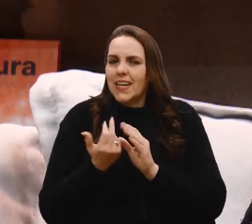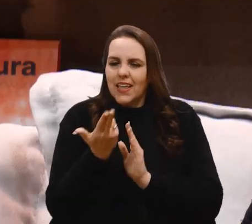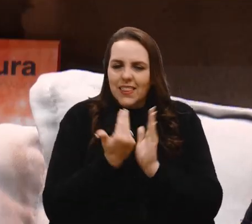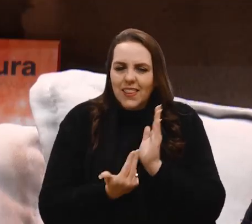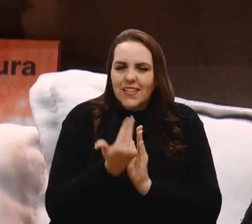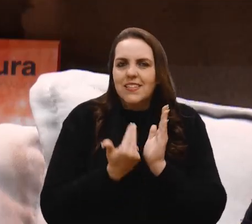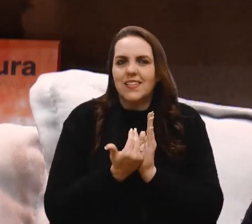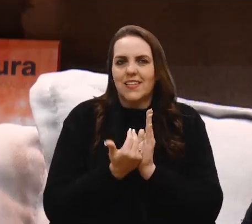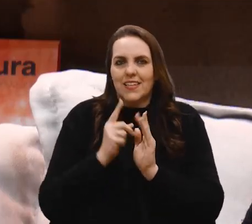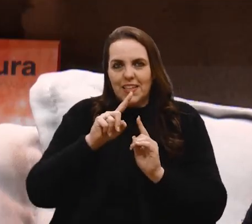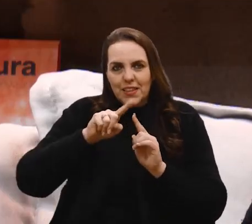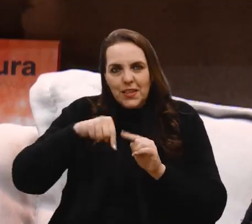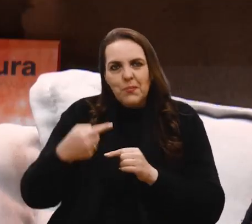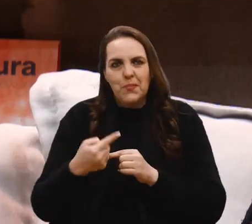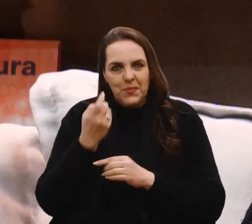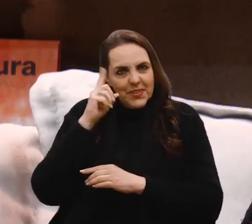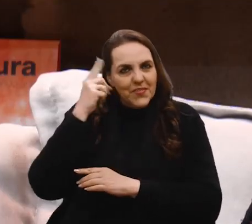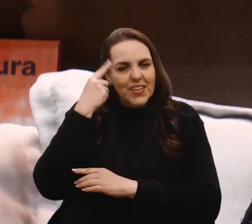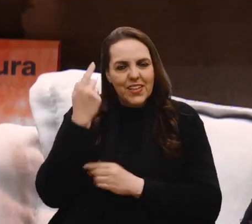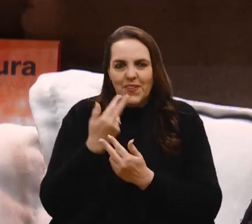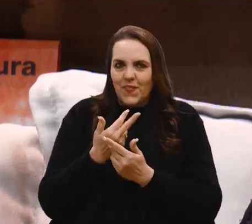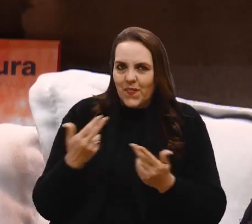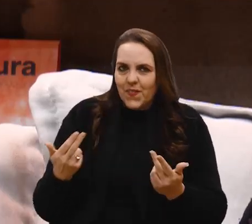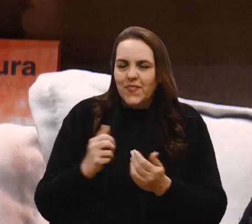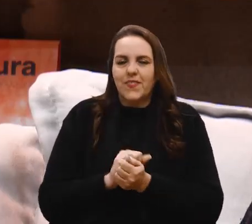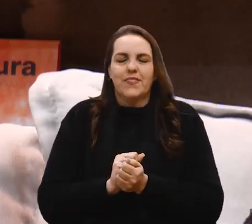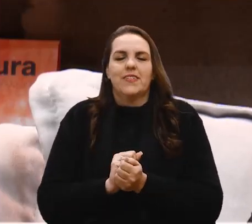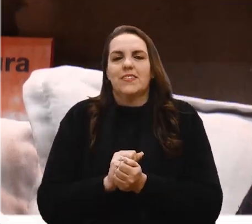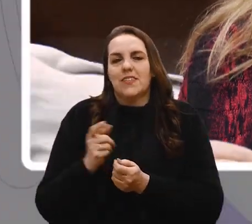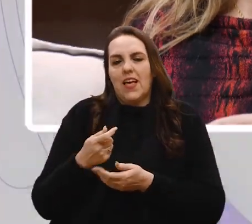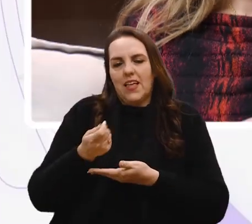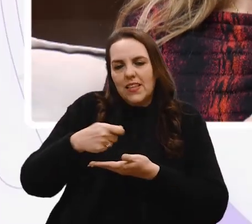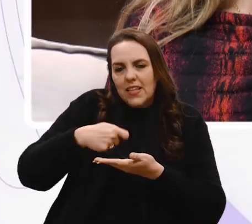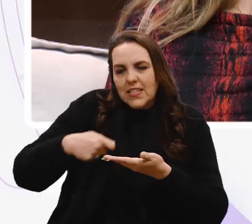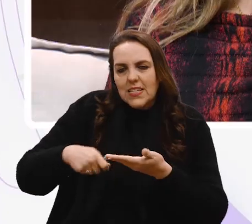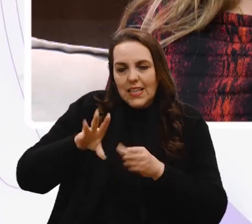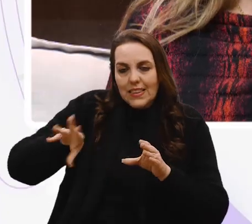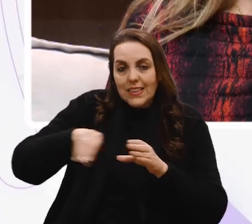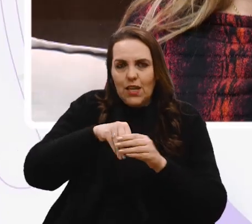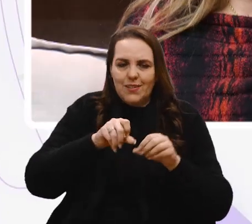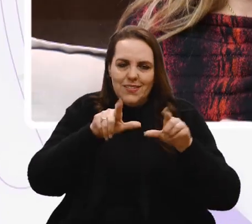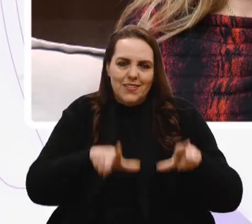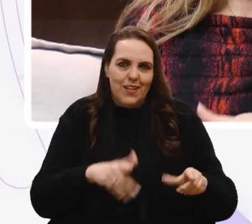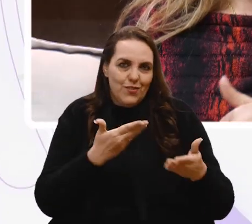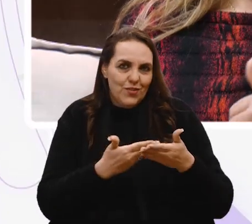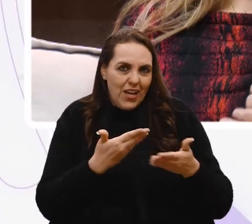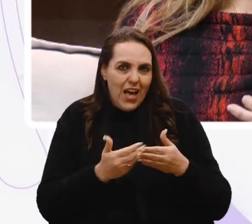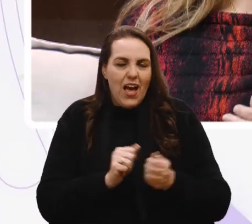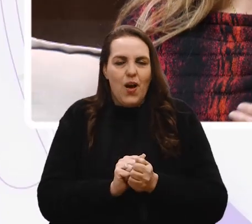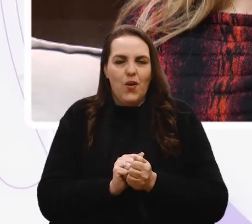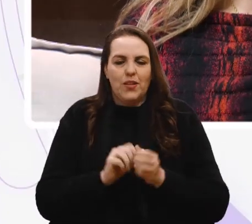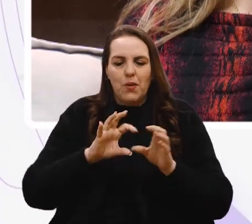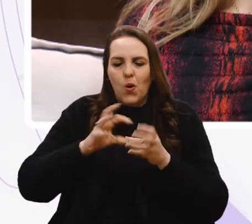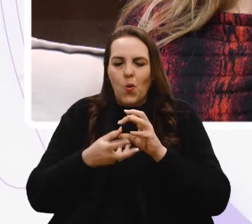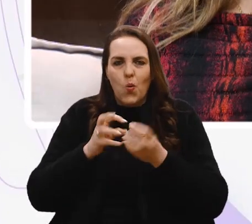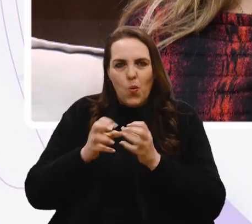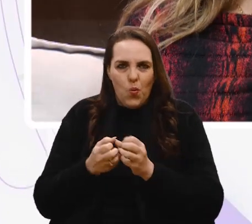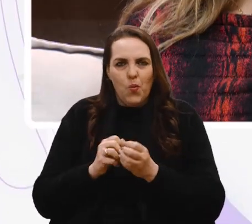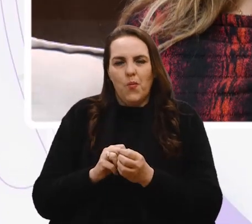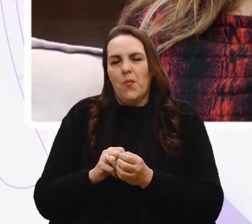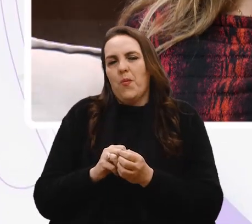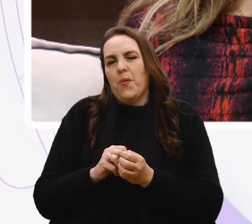que inventaram outras coisas, né? De deixar ele desenhar em sala, de fazer cubo mágico, as